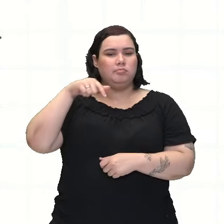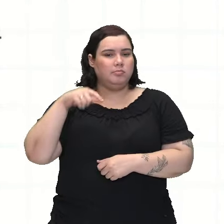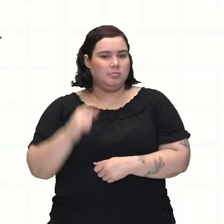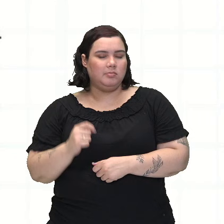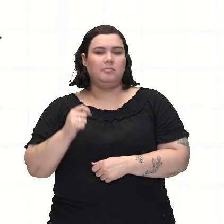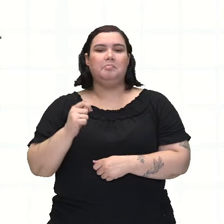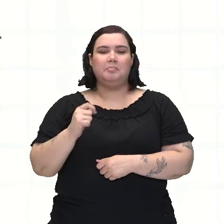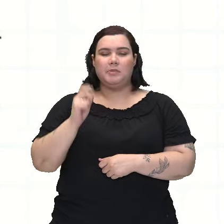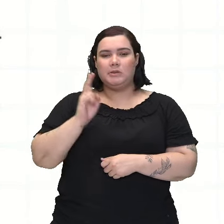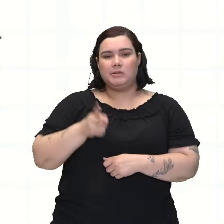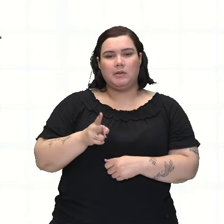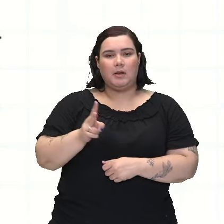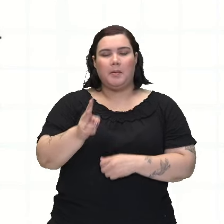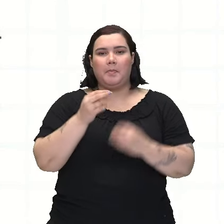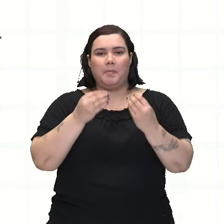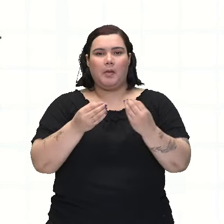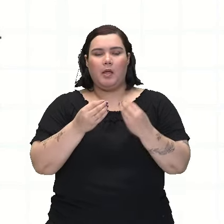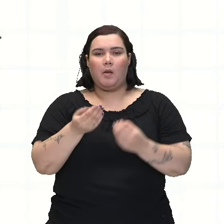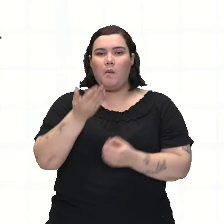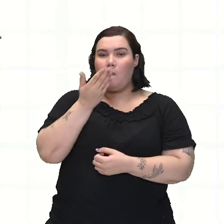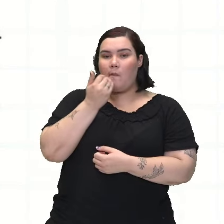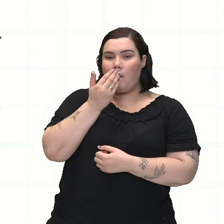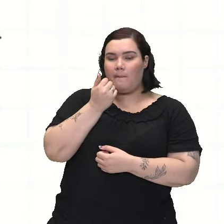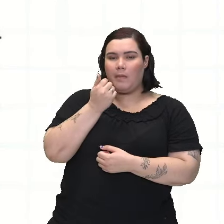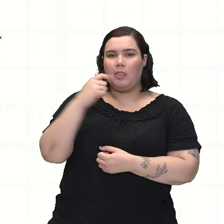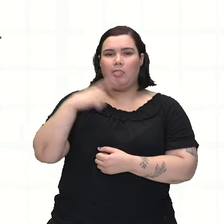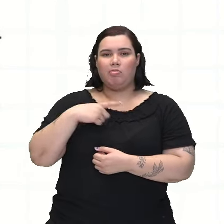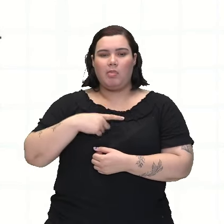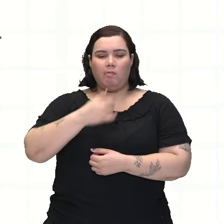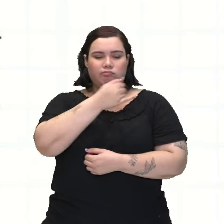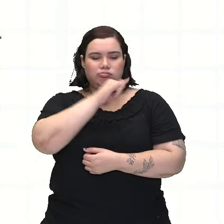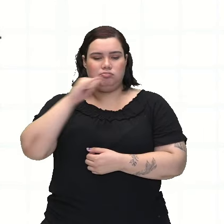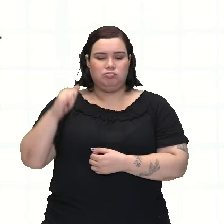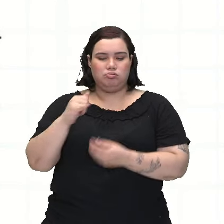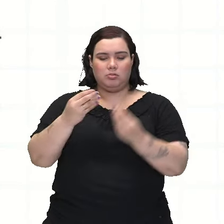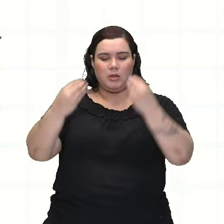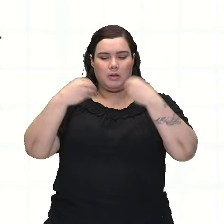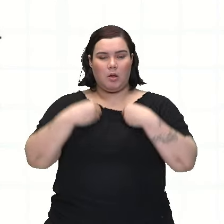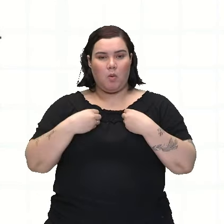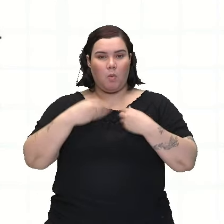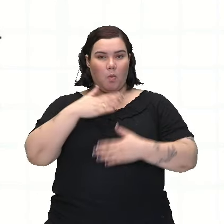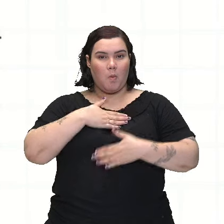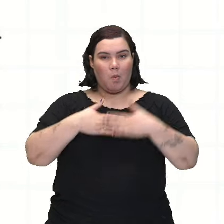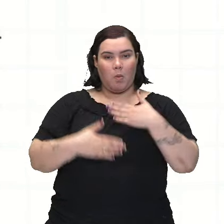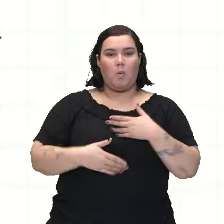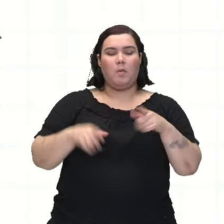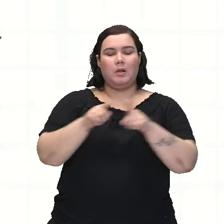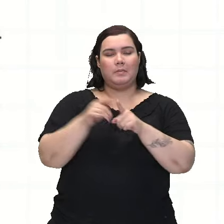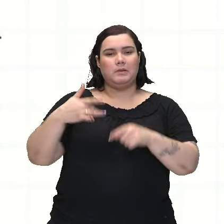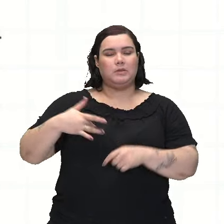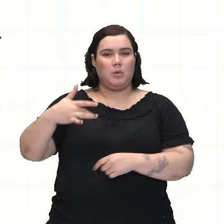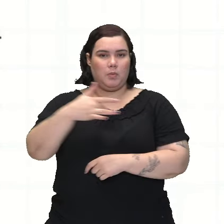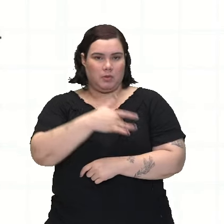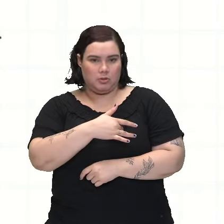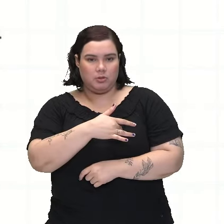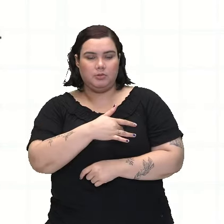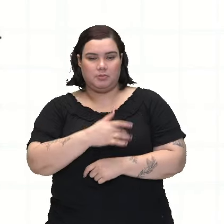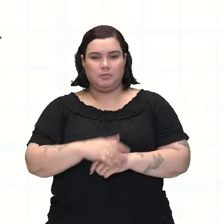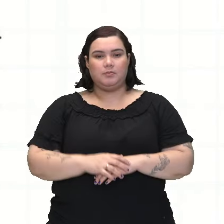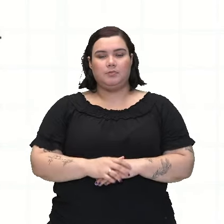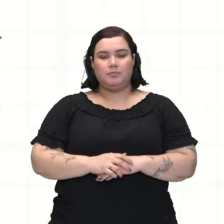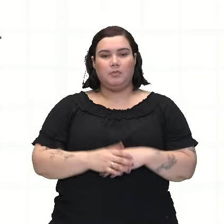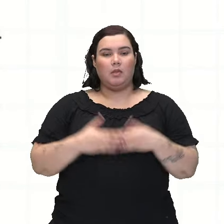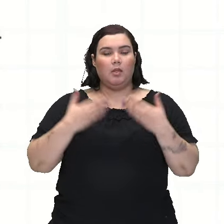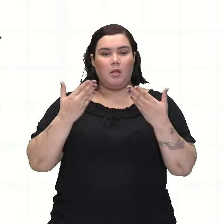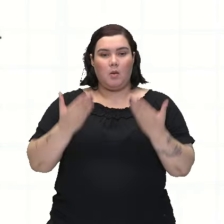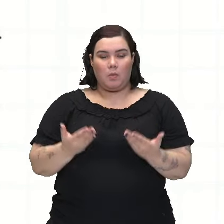popular para uma refeição energética e saudável. Então, turma,